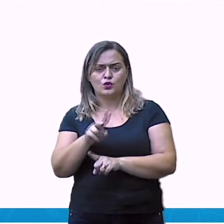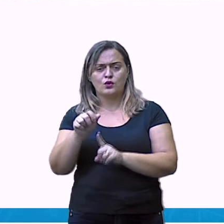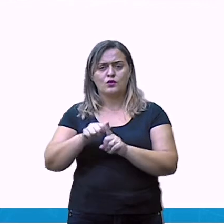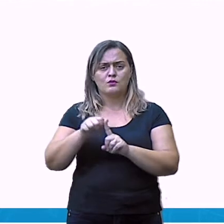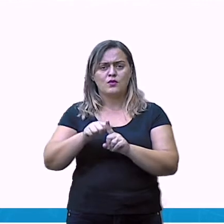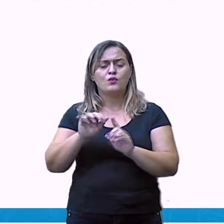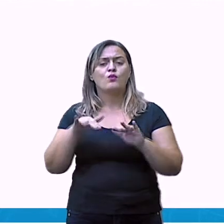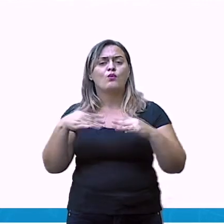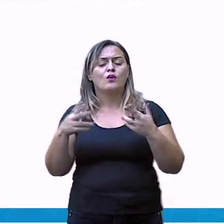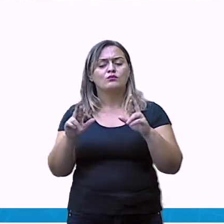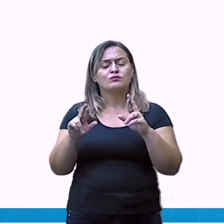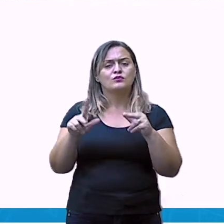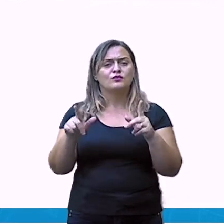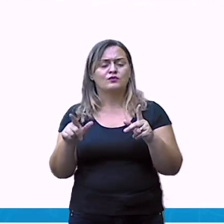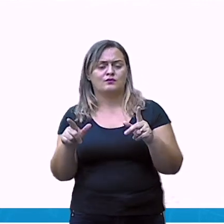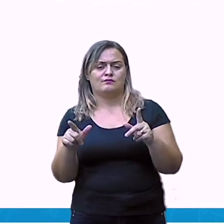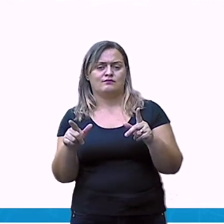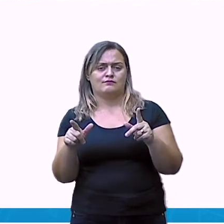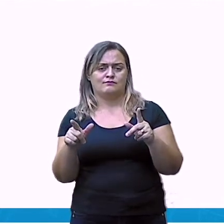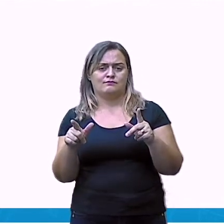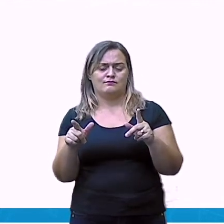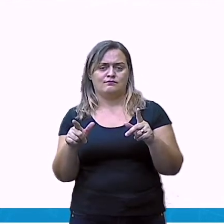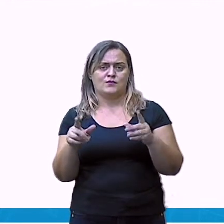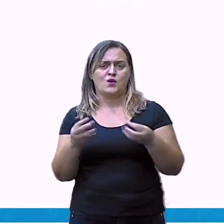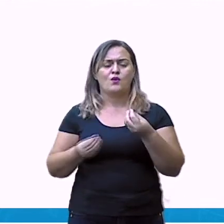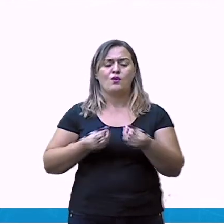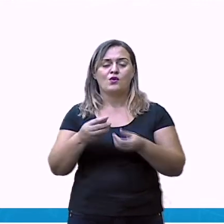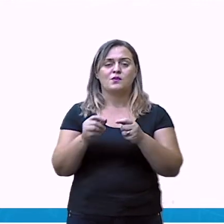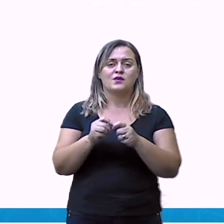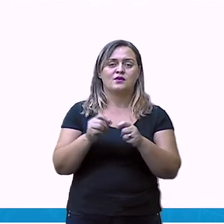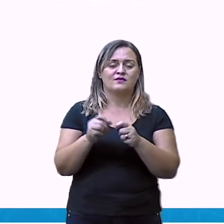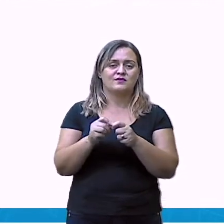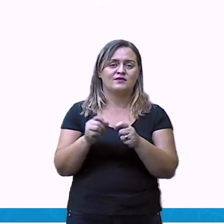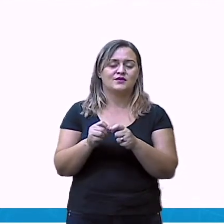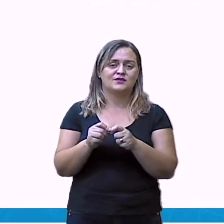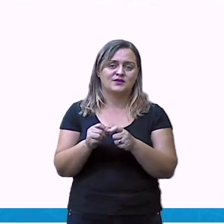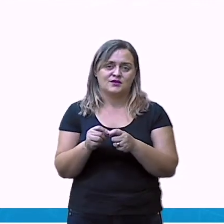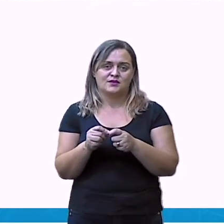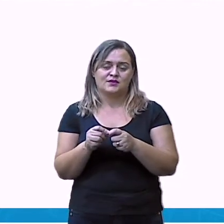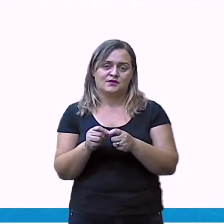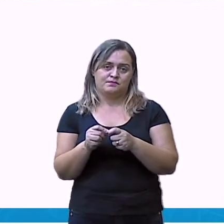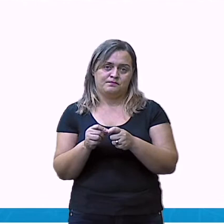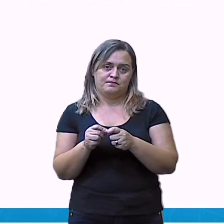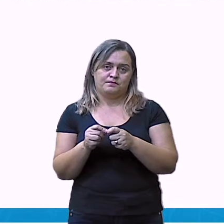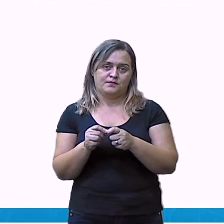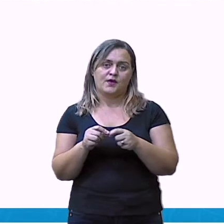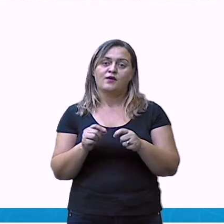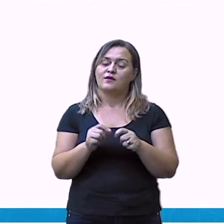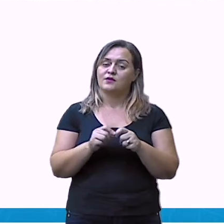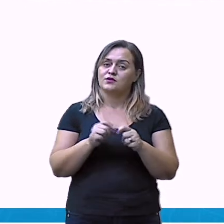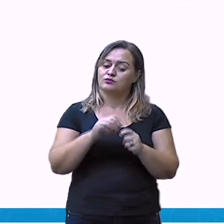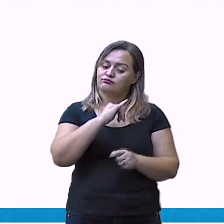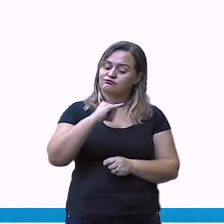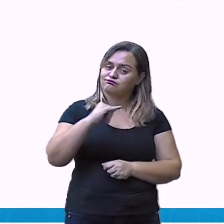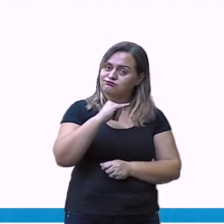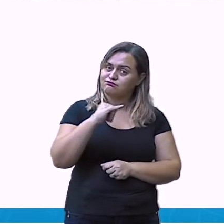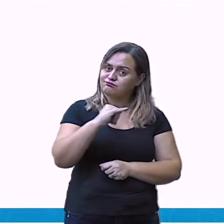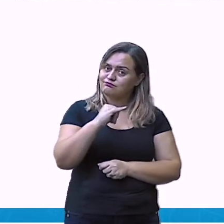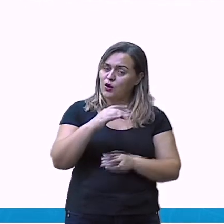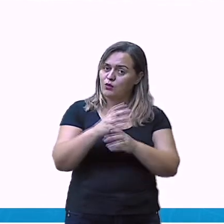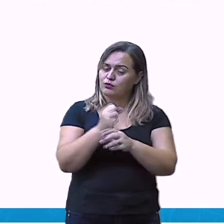meses de abril e fevereiro, que são esses 2 meses que nós marcamos, eu preciso, veja bem, aqui pediu